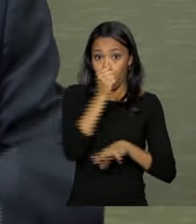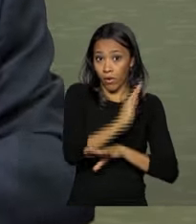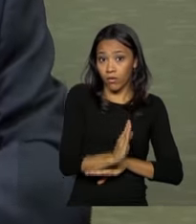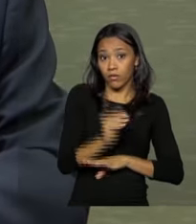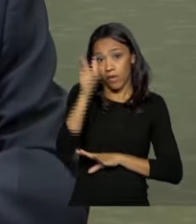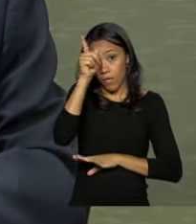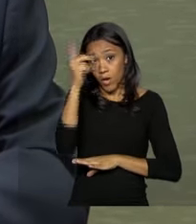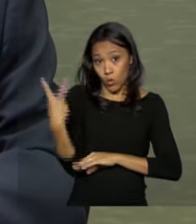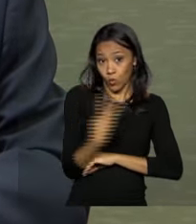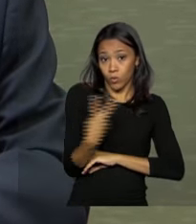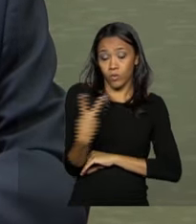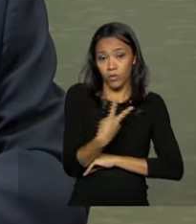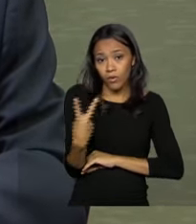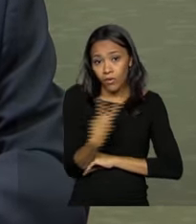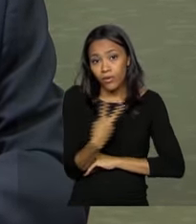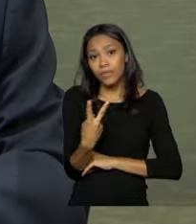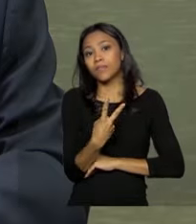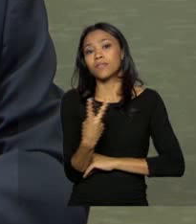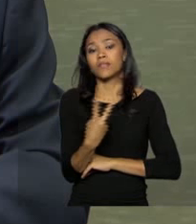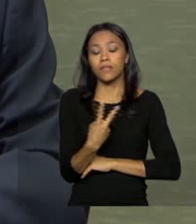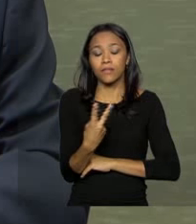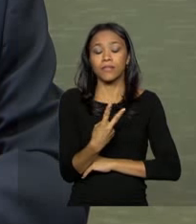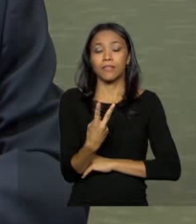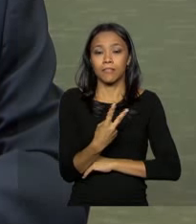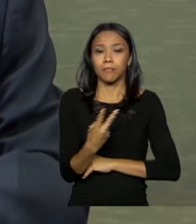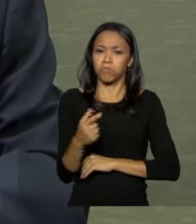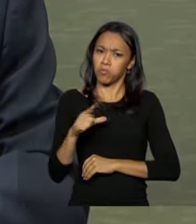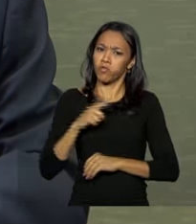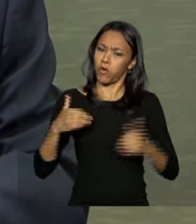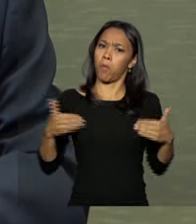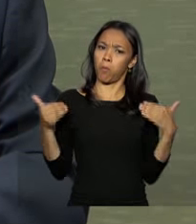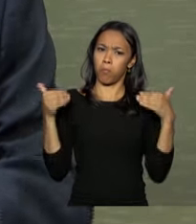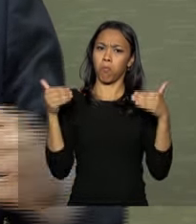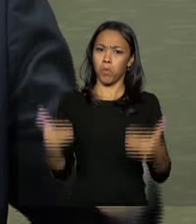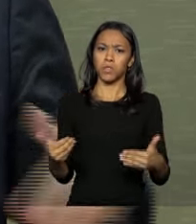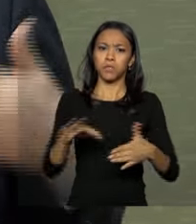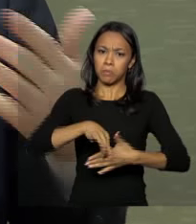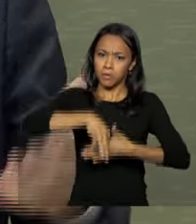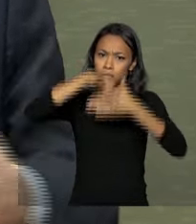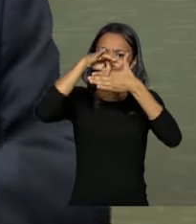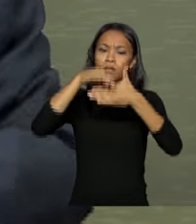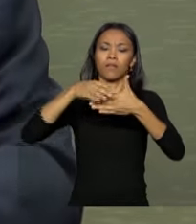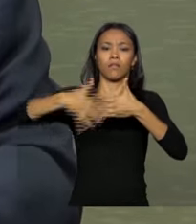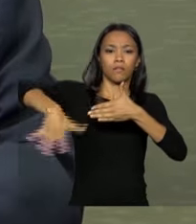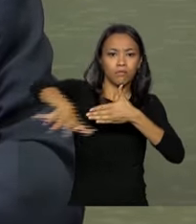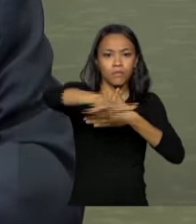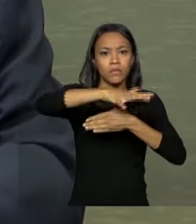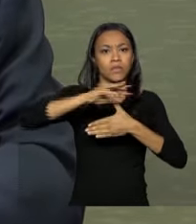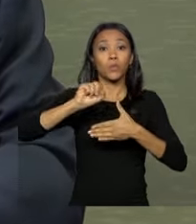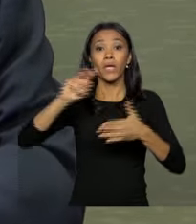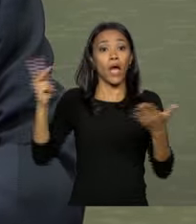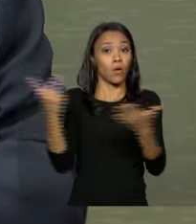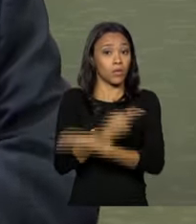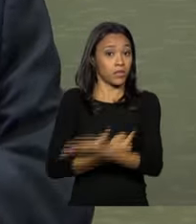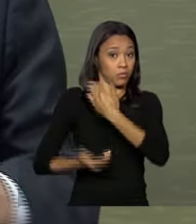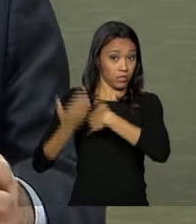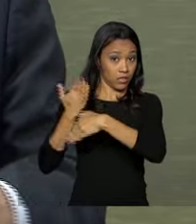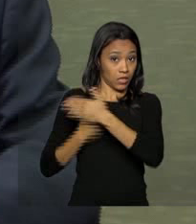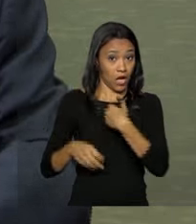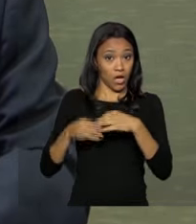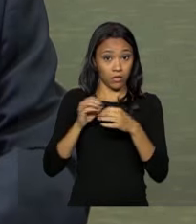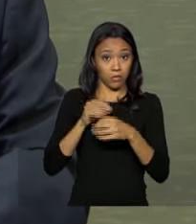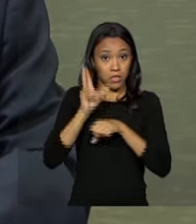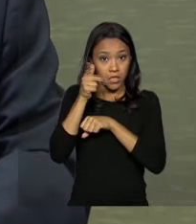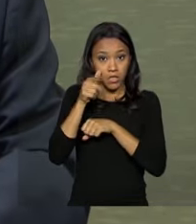juntos tomaram, digamos, uma posição de liderança nessa questão, depois daqueles episódios de espionagem, mas não